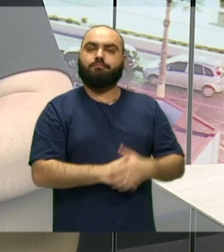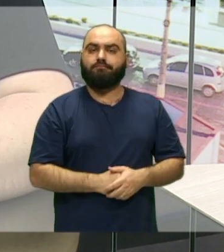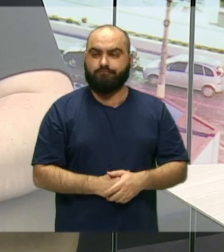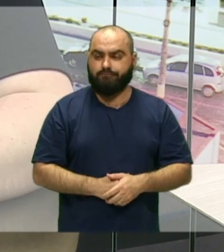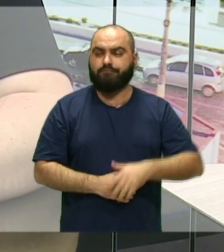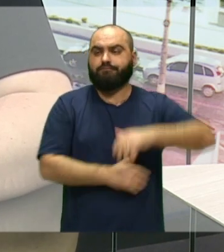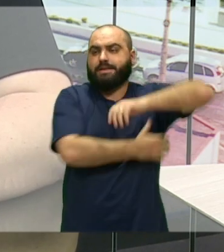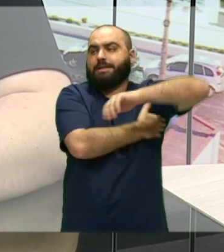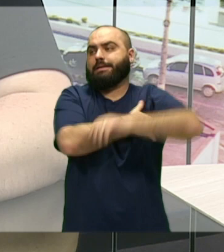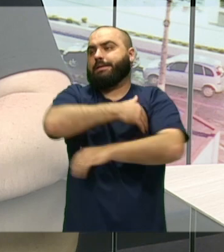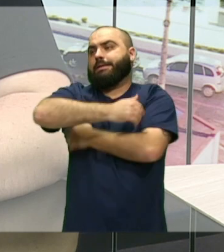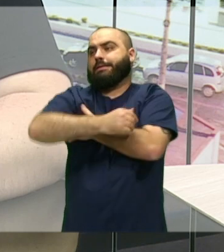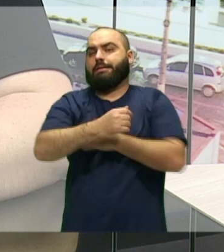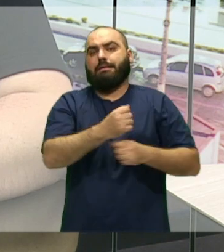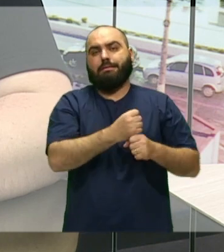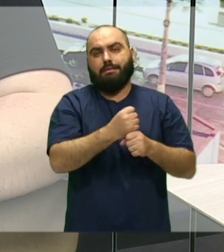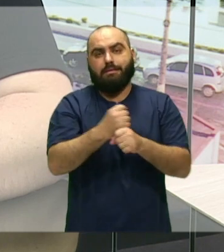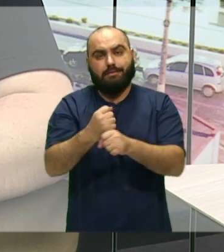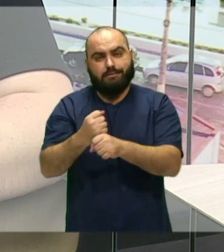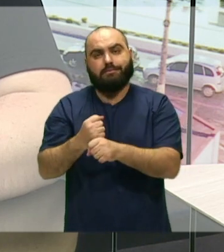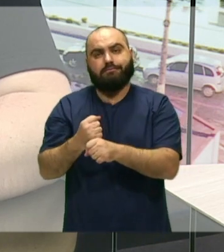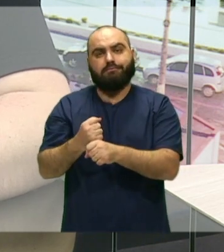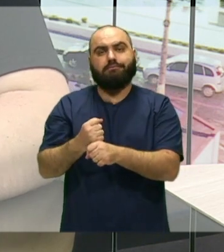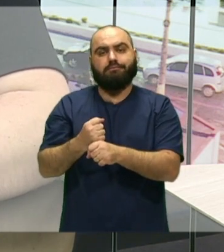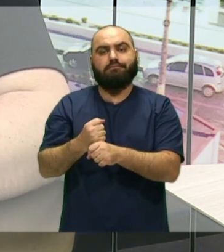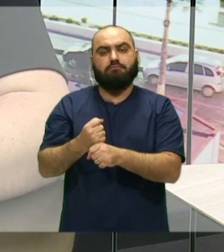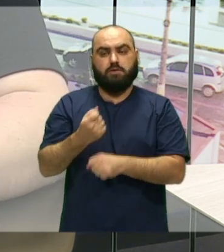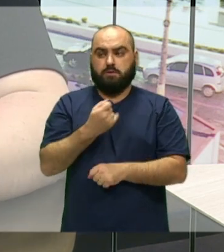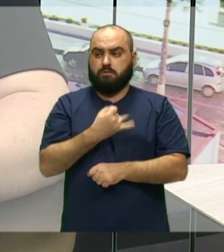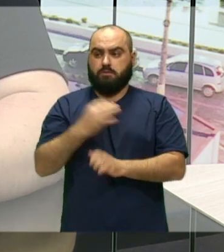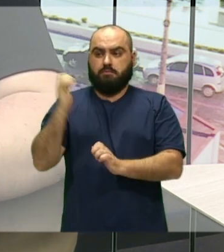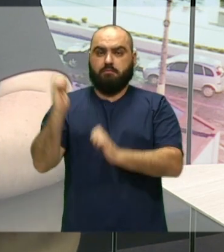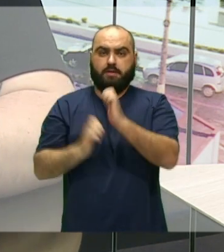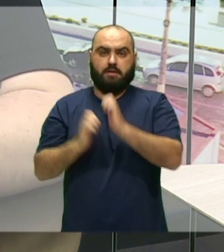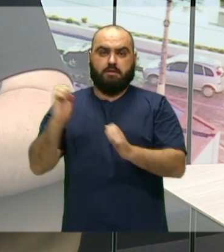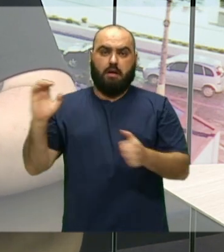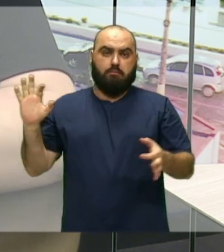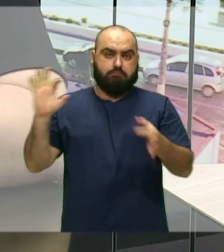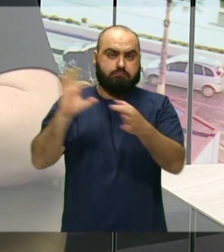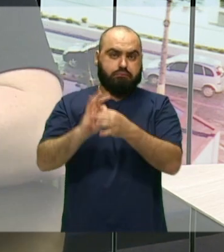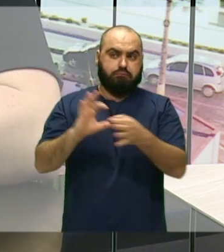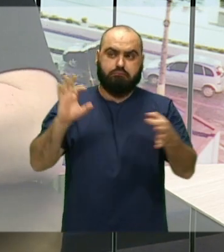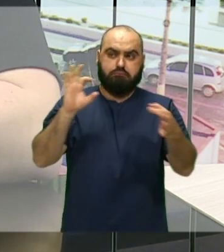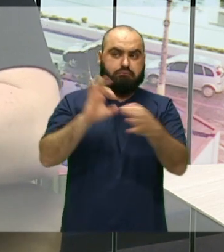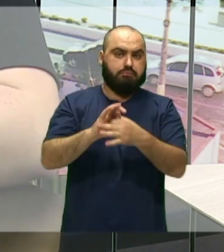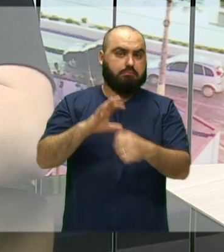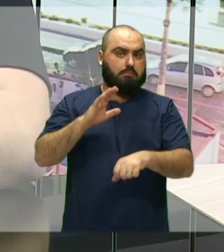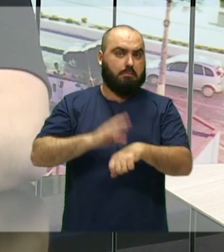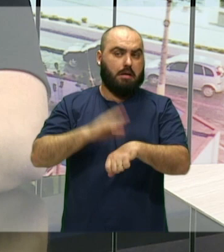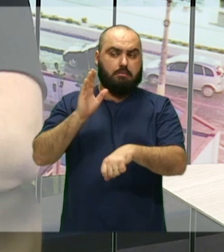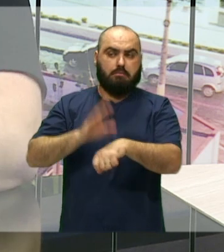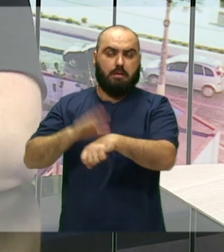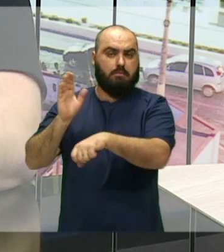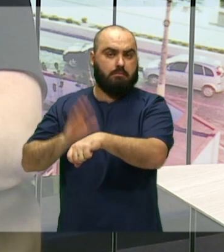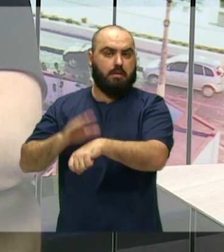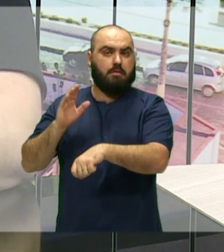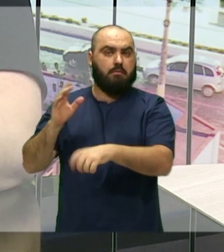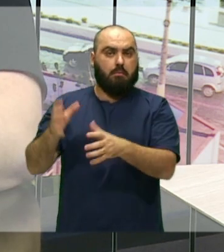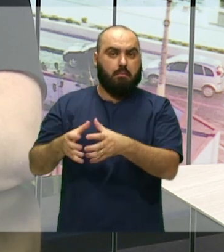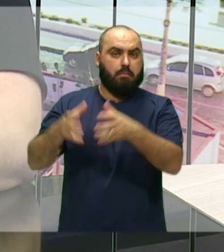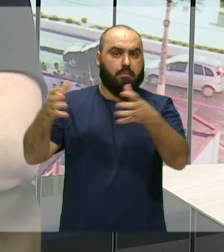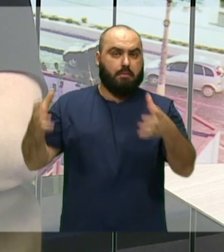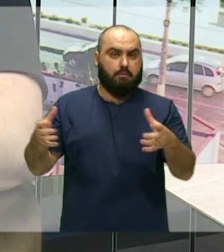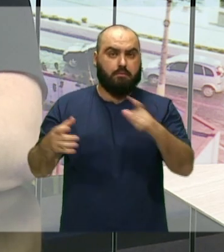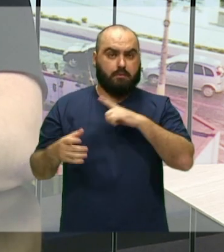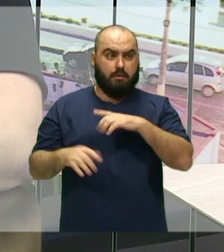assim tem sido cada vez maior o número de empresas esse ano eu não lembro acho que tiveram mais